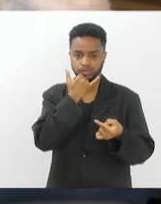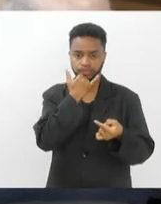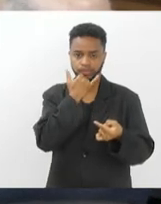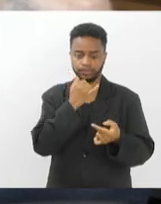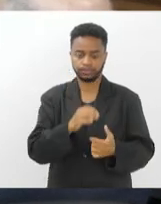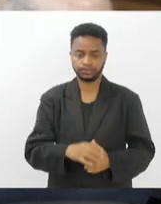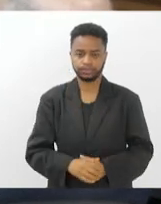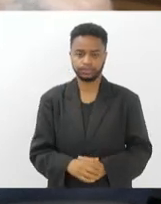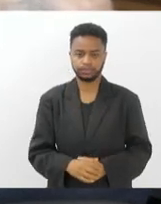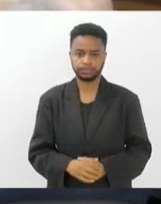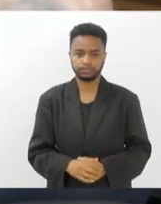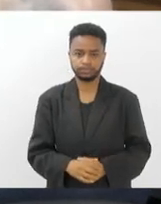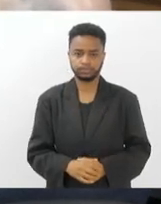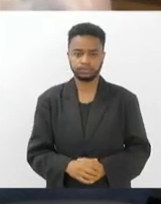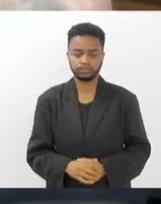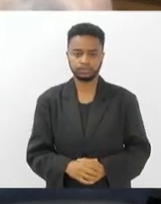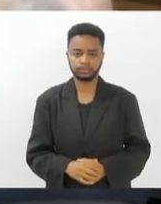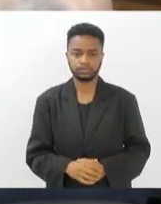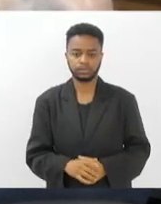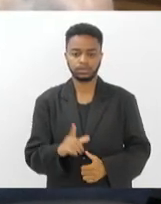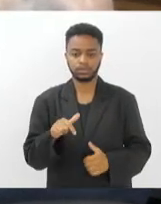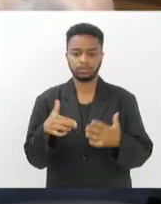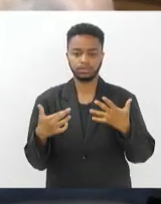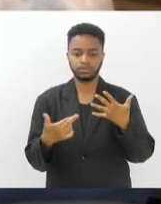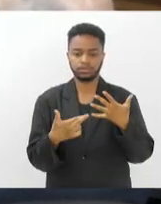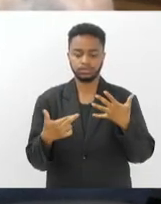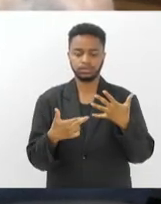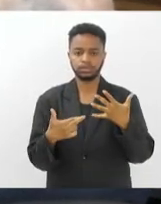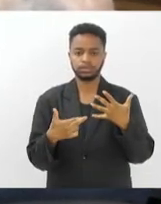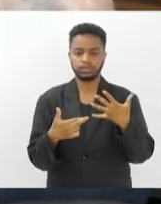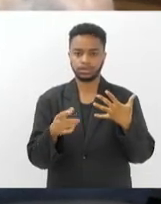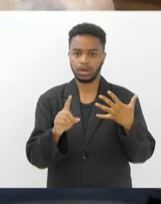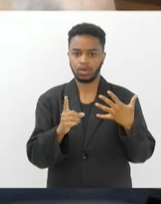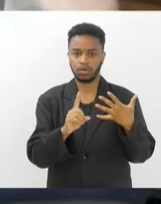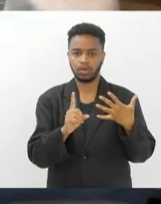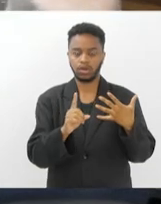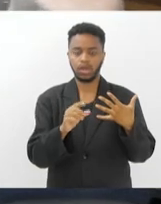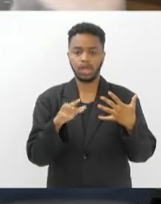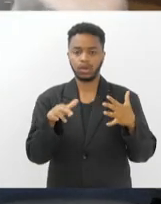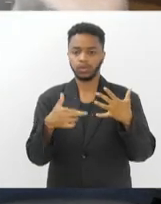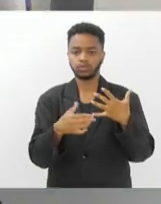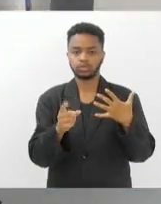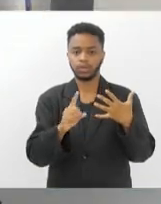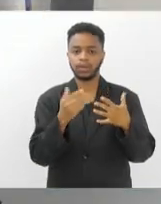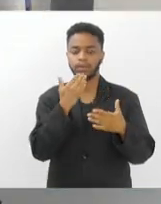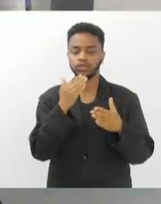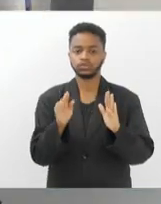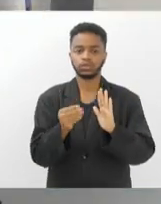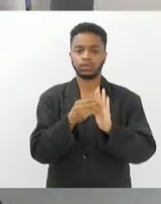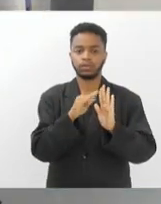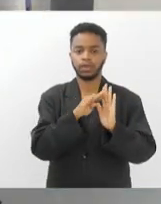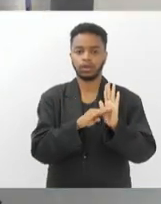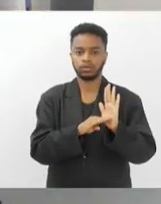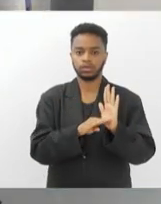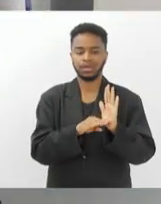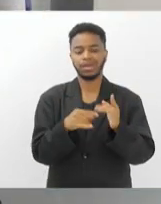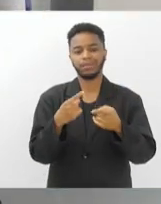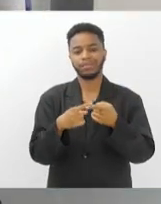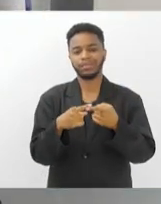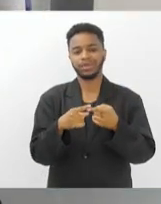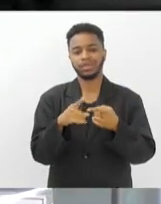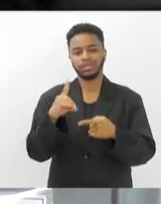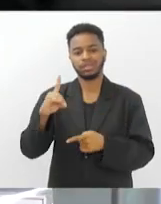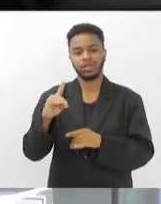Presidente. Deputado Luiz Paulo. Não é um recurso? Não, não, esse não é recurso. Esse foi um pedido de inclusão em pauta. Ah, porque entrou como item